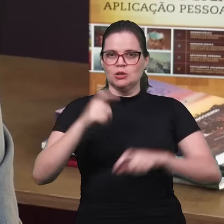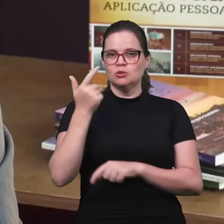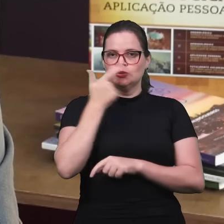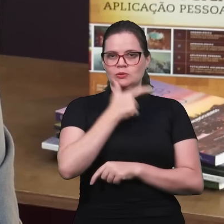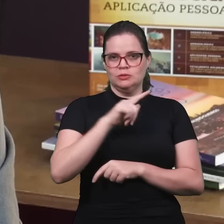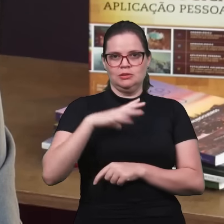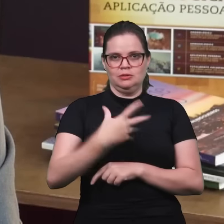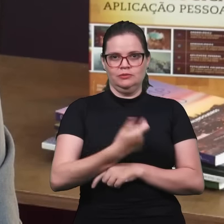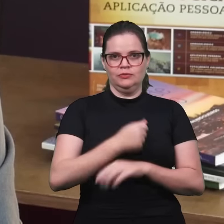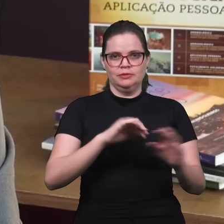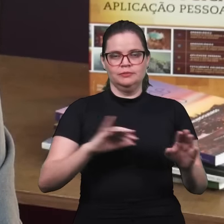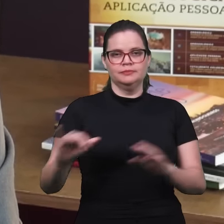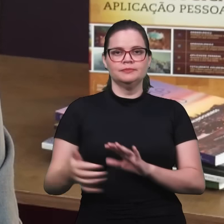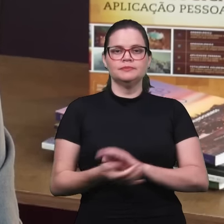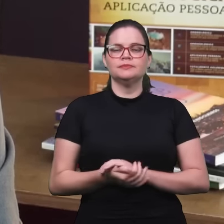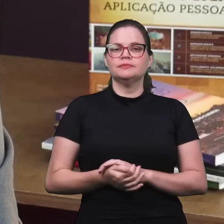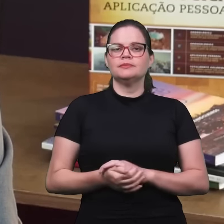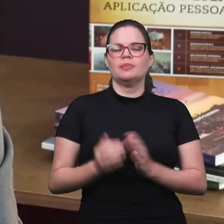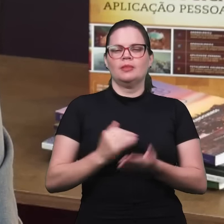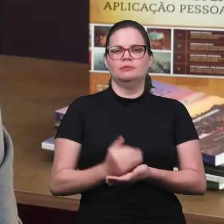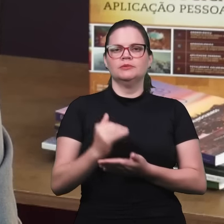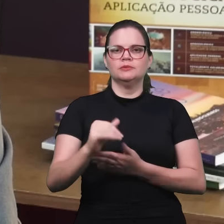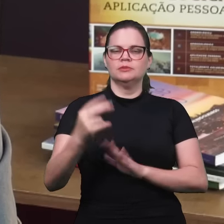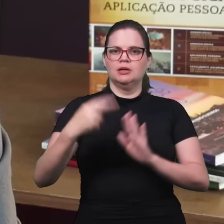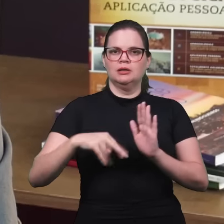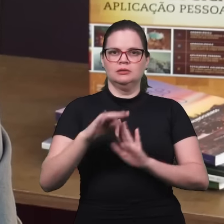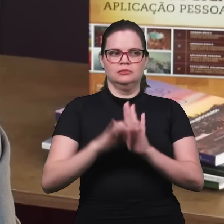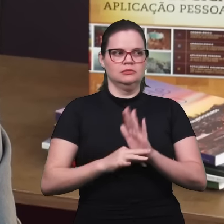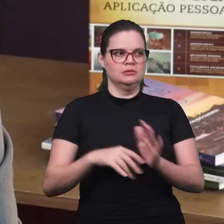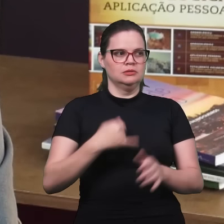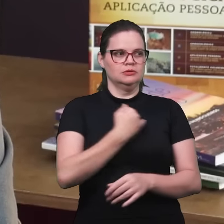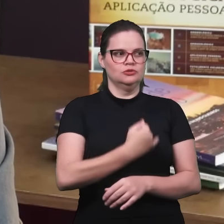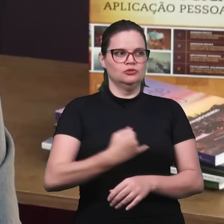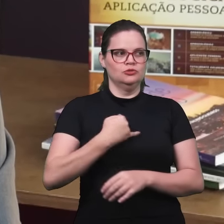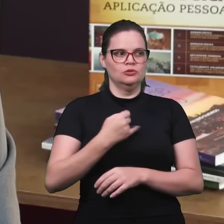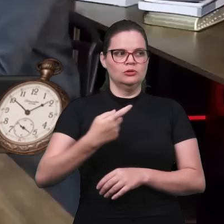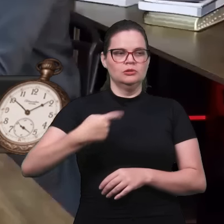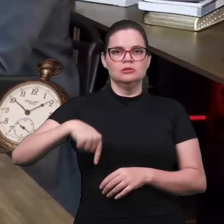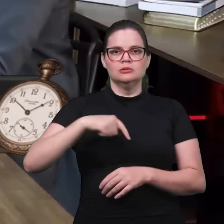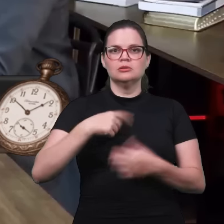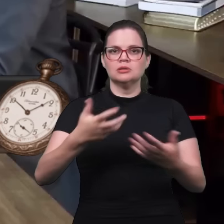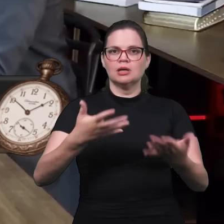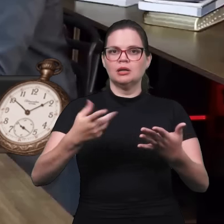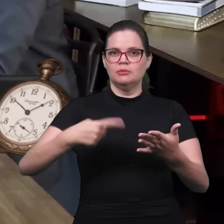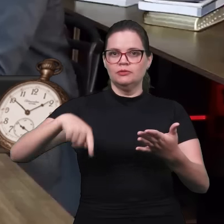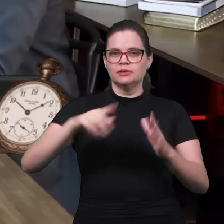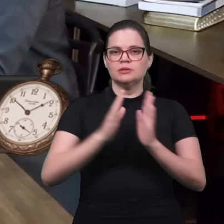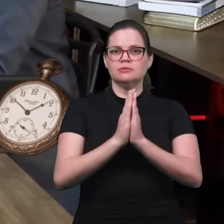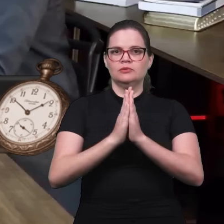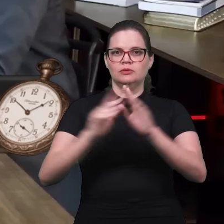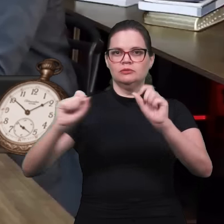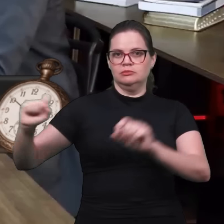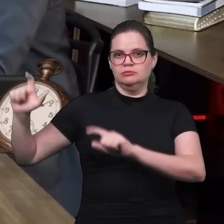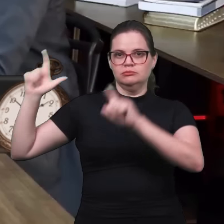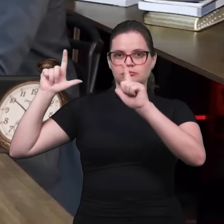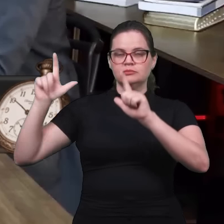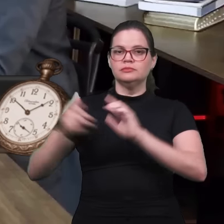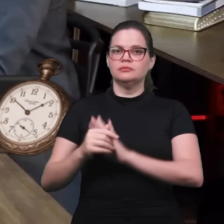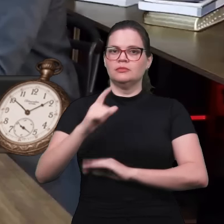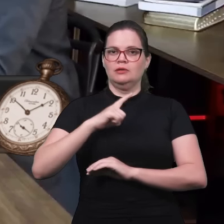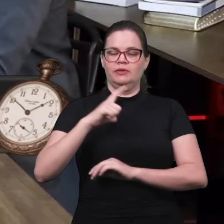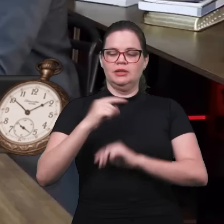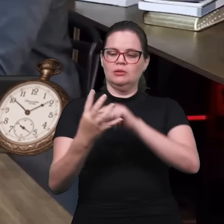pastor Roberto, até com um texto no Evangelho de João. Gostaria que colocasse no quadro. Nós vamos ter